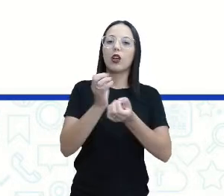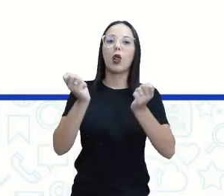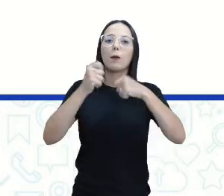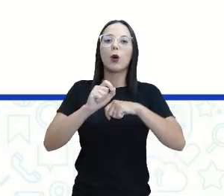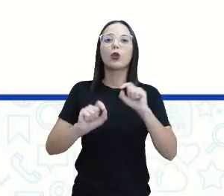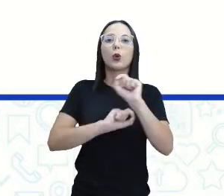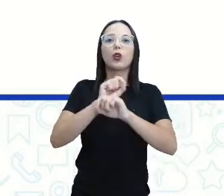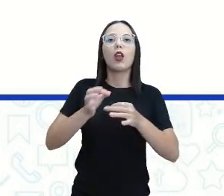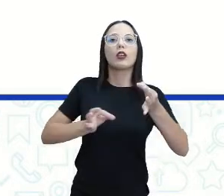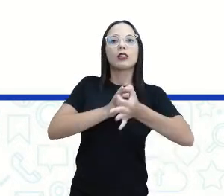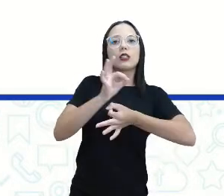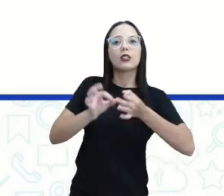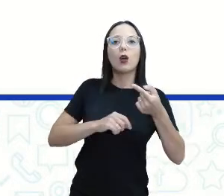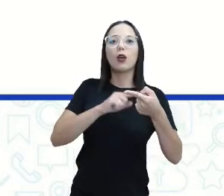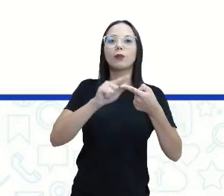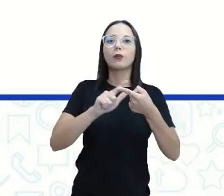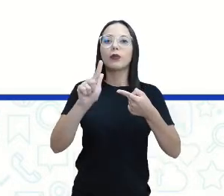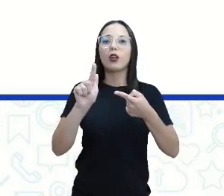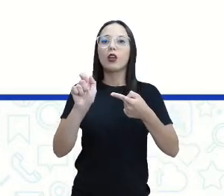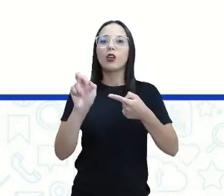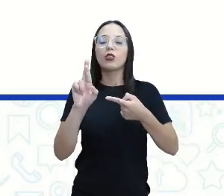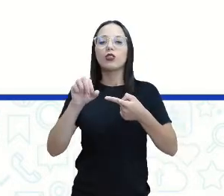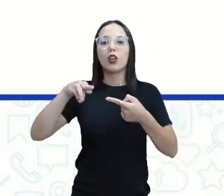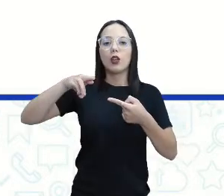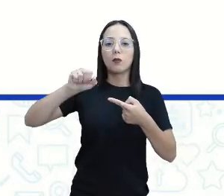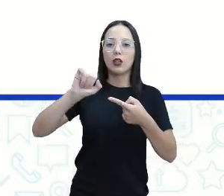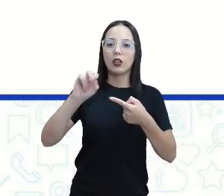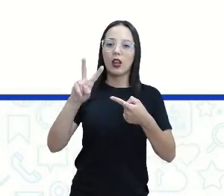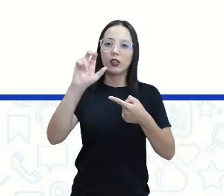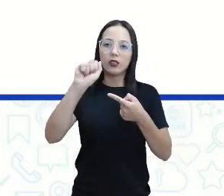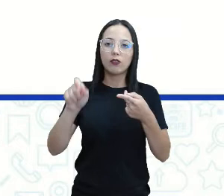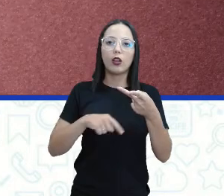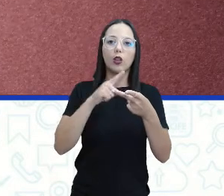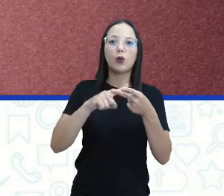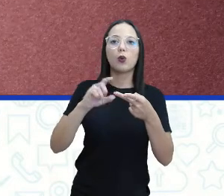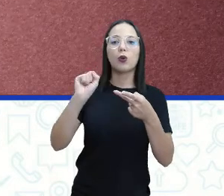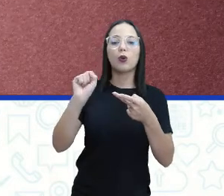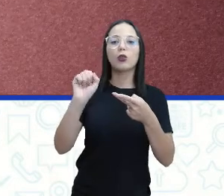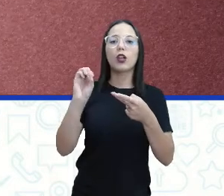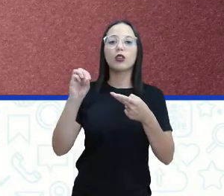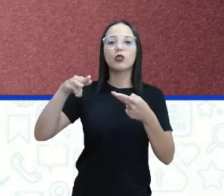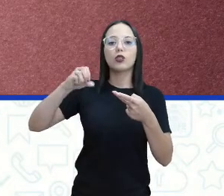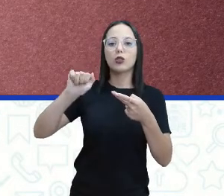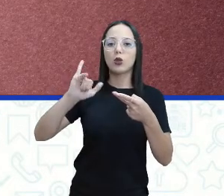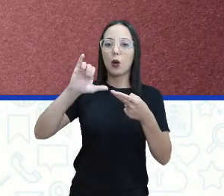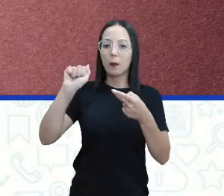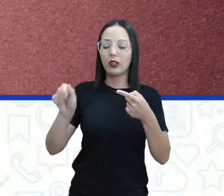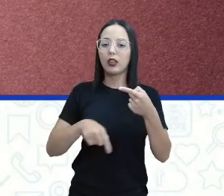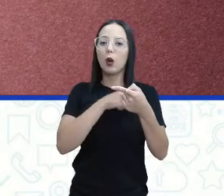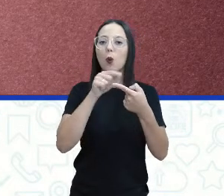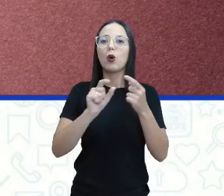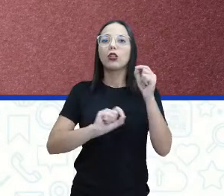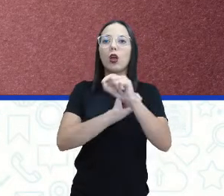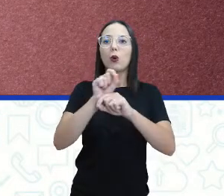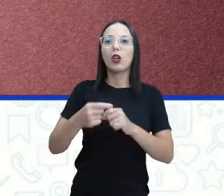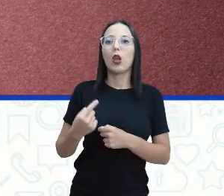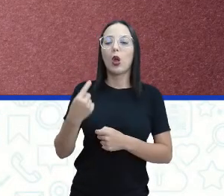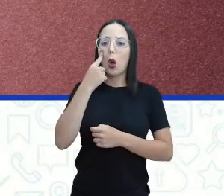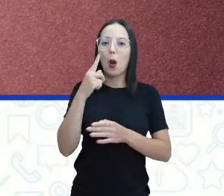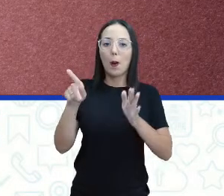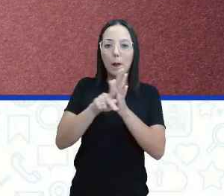células germinativas e com células somáticas. As germinativas, gente, são quem, ó? São os óvulos e